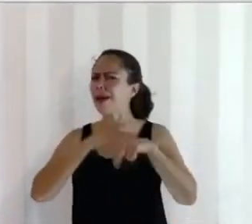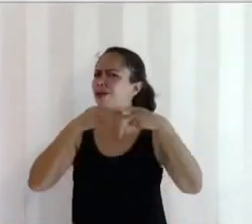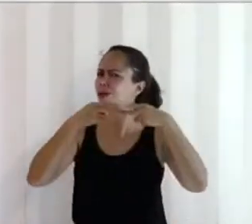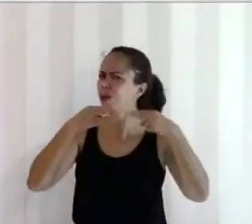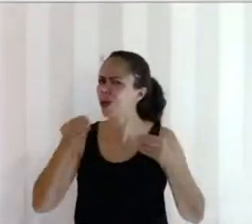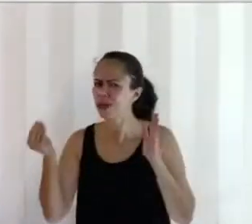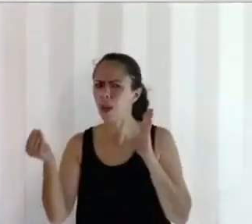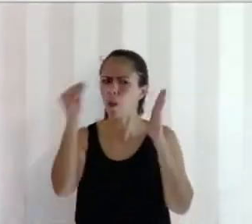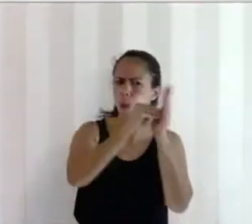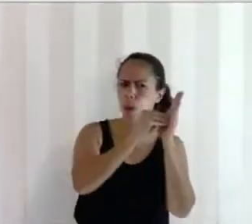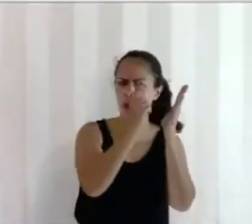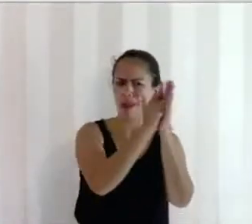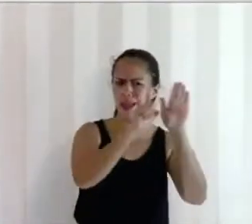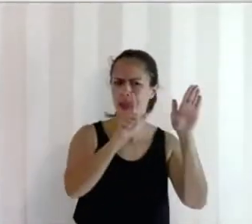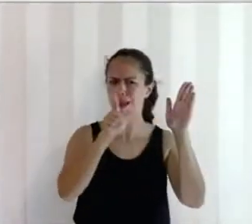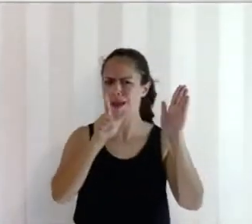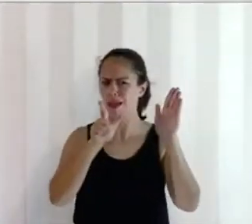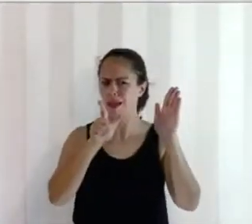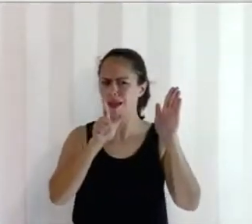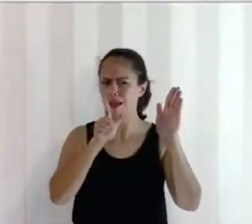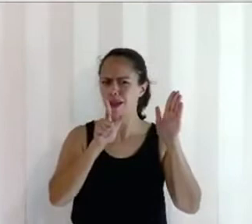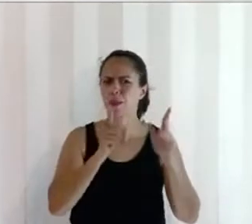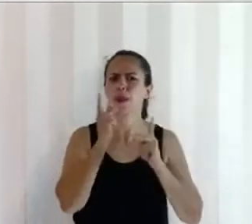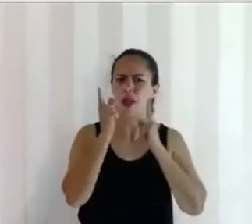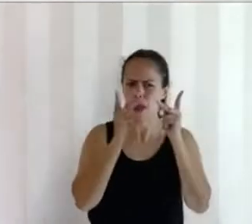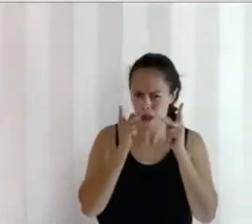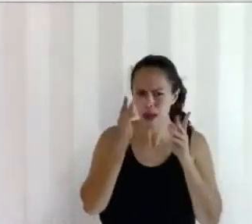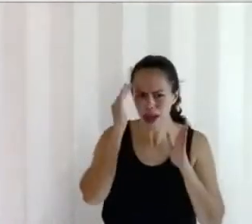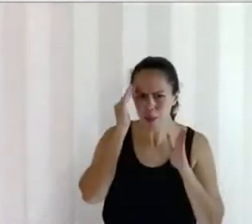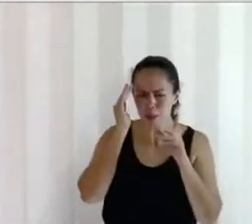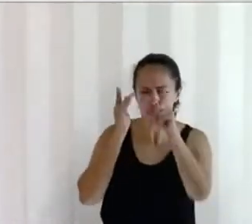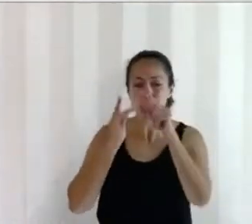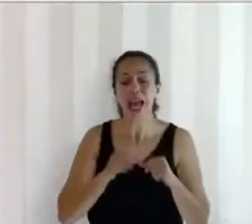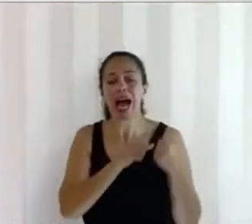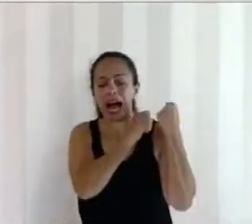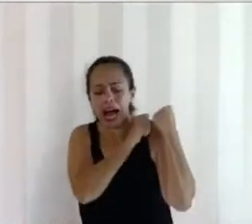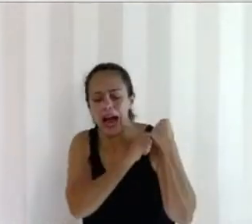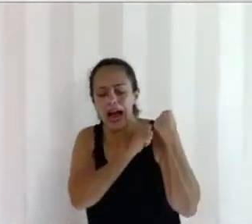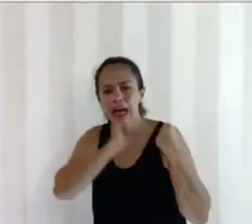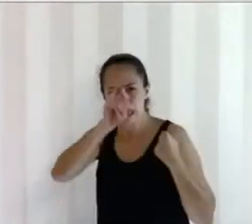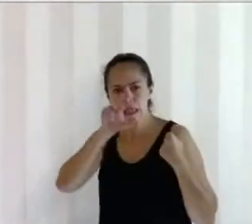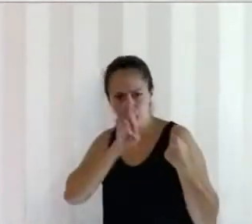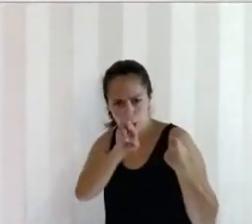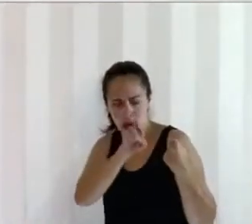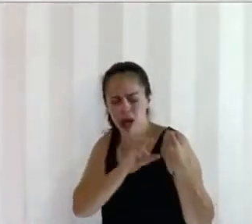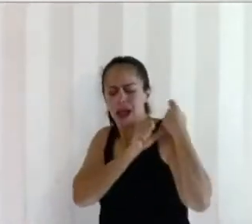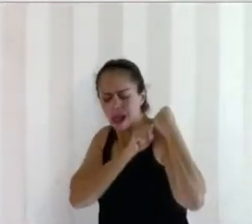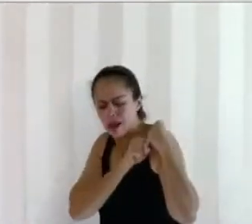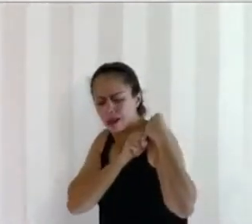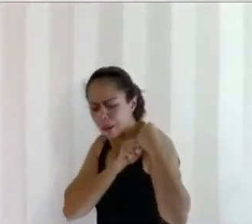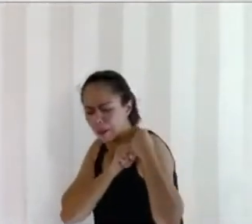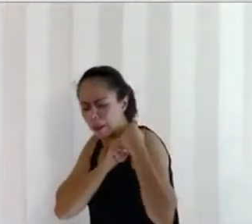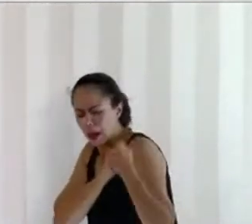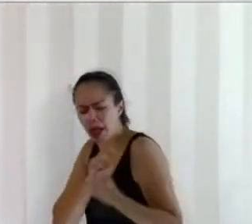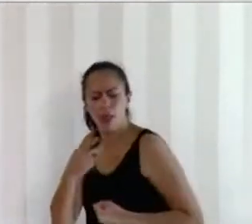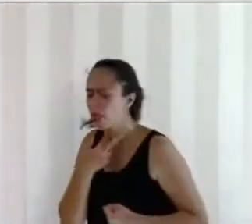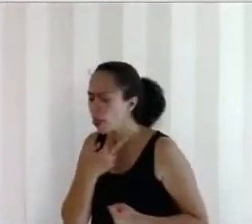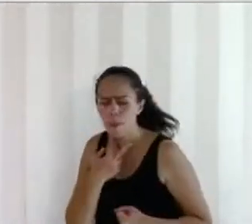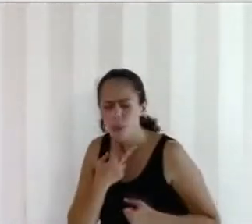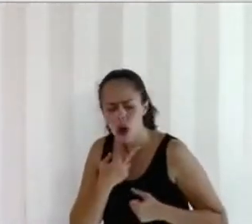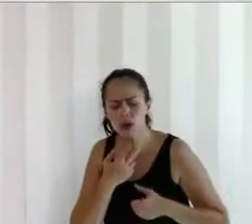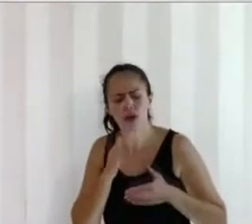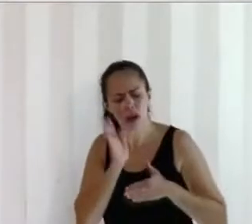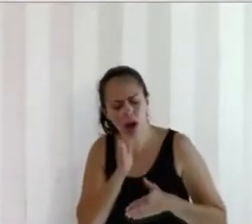no sábado, era o peso de um figo seco, ou seja, bem levinho. Não está no